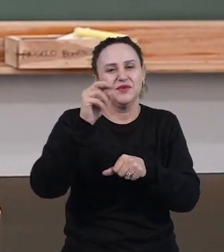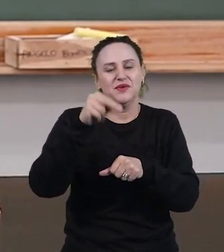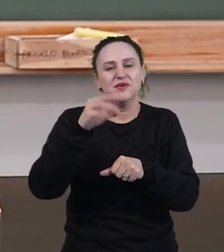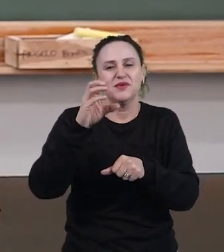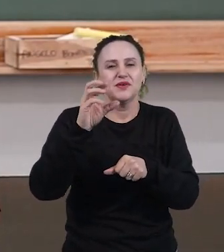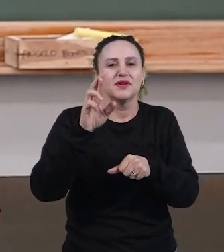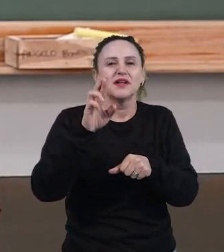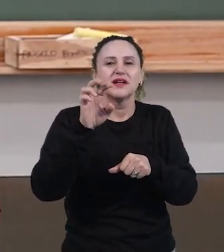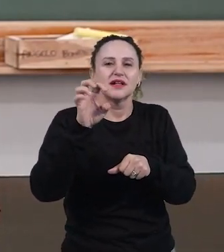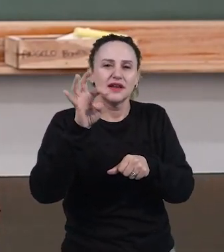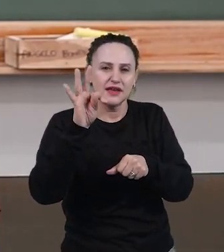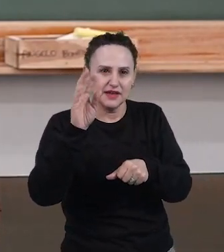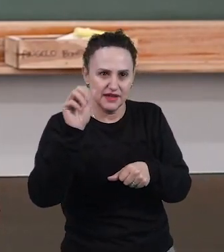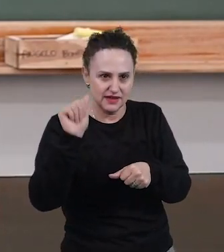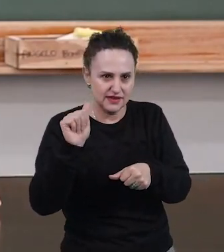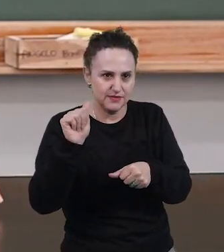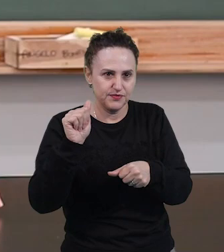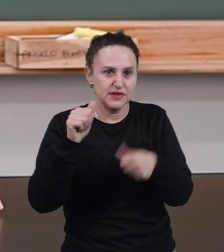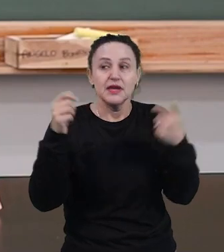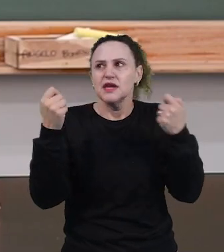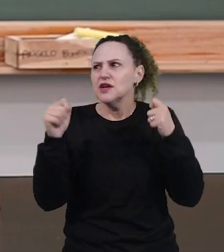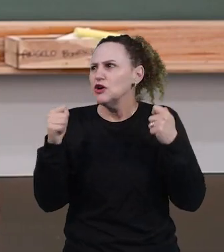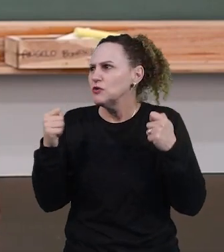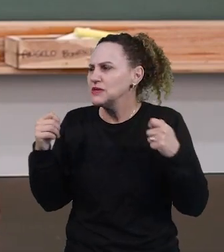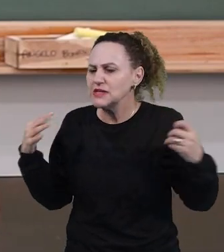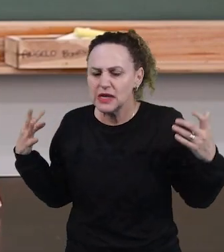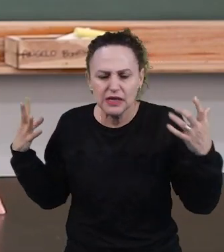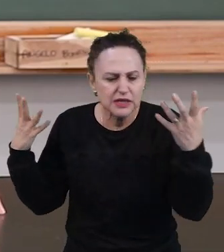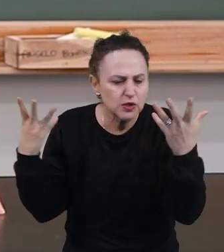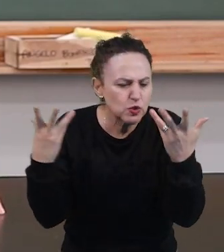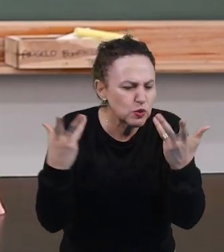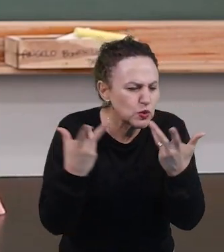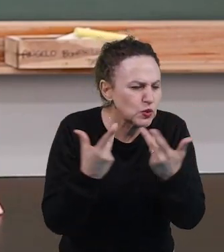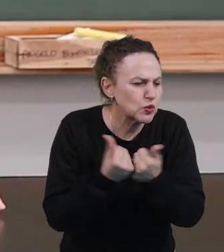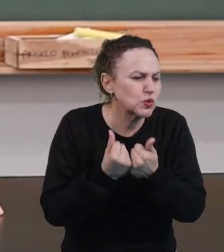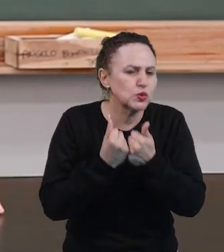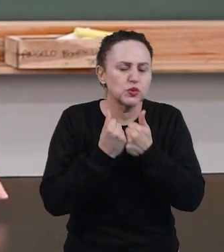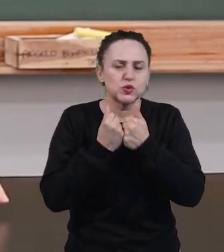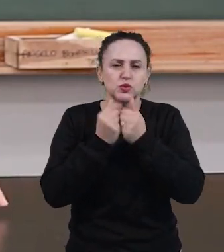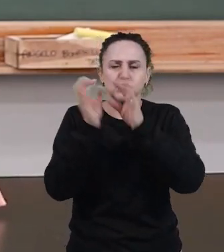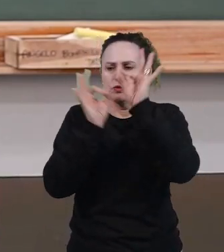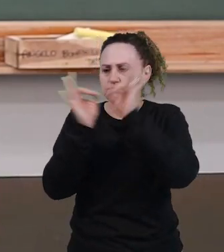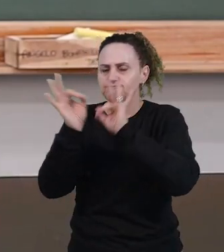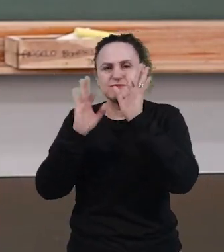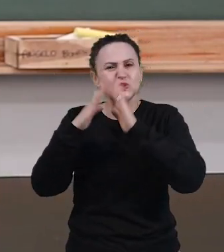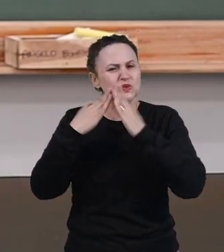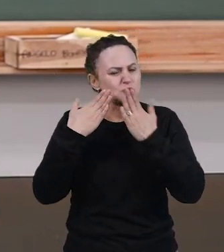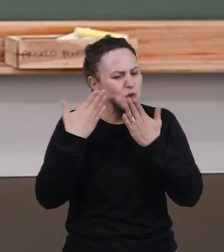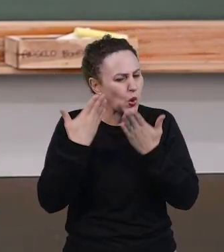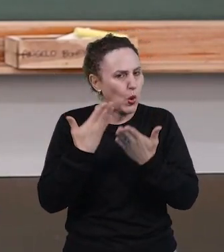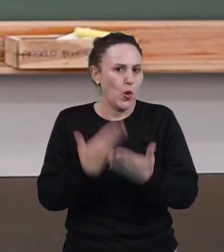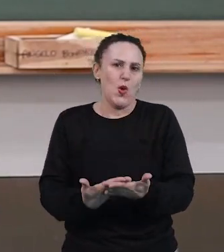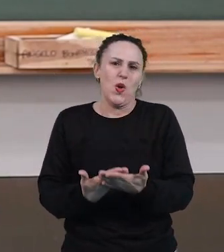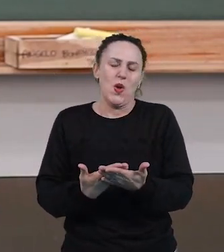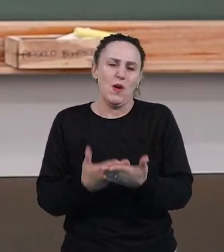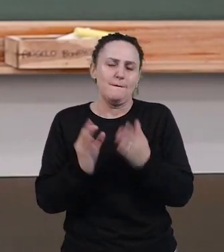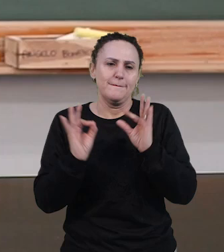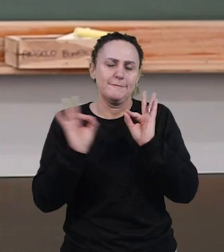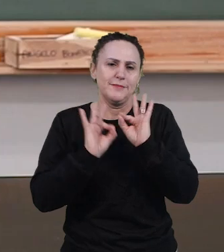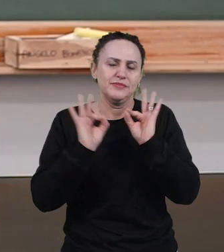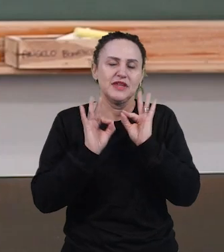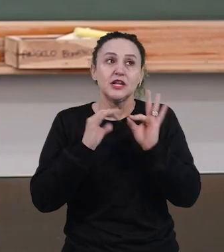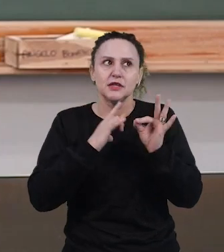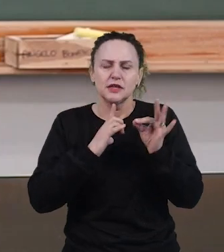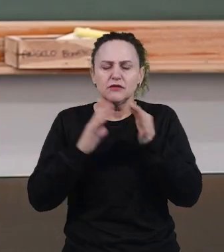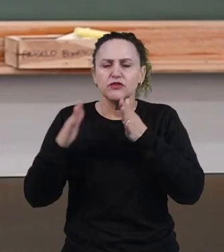gente interagindo comigo, né? Eu precisei de uma escola muito organizada, Eu precisei, olha, tem um caminho